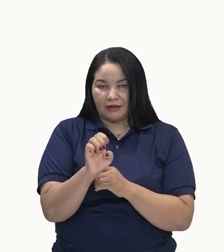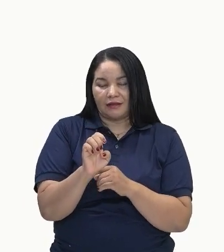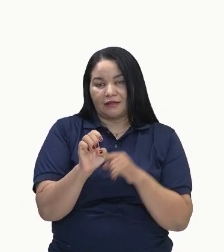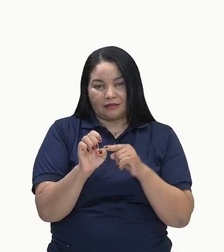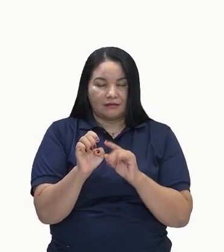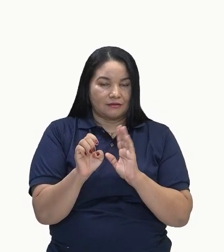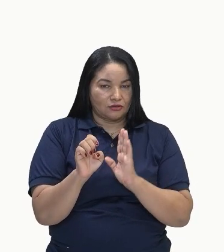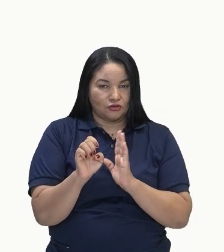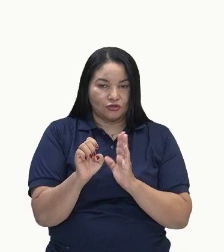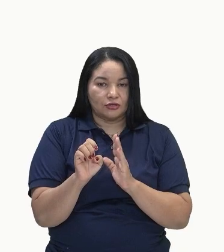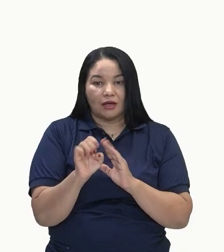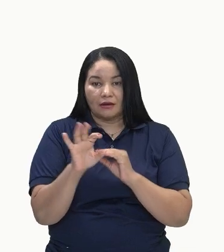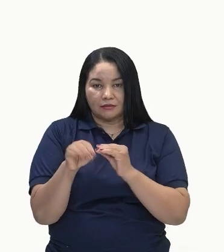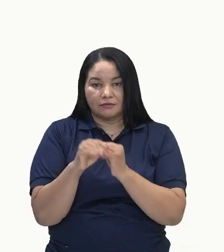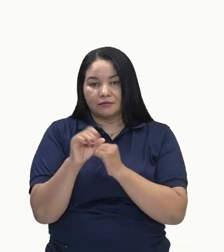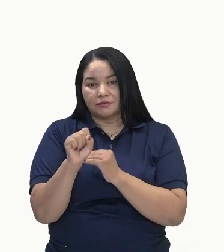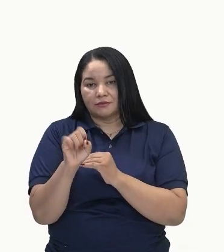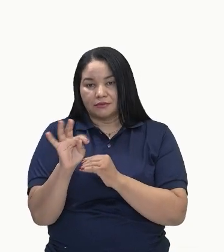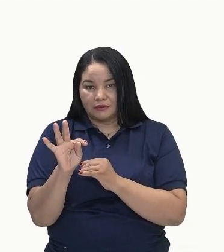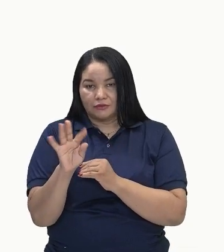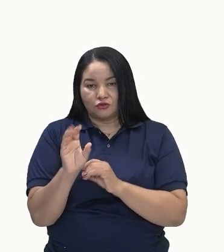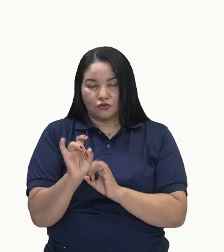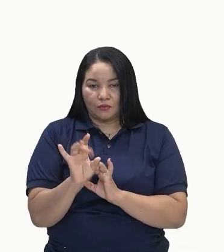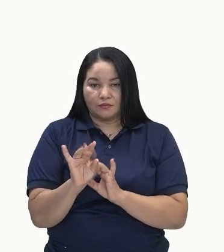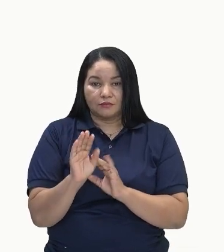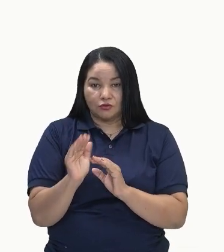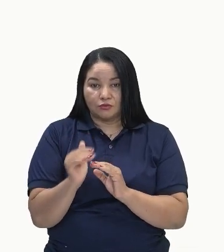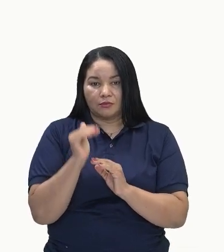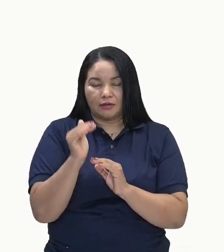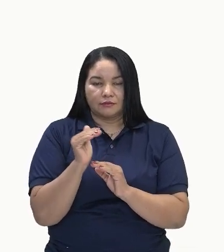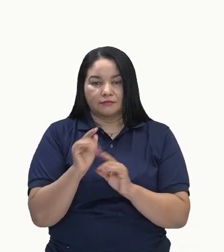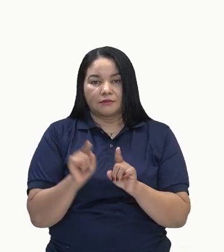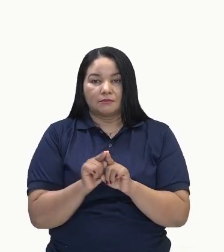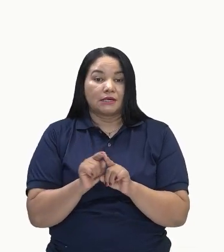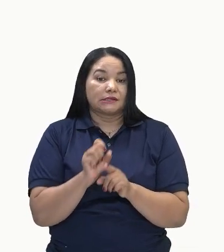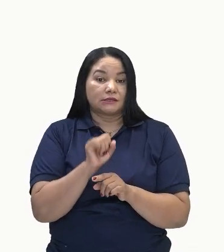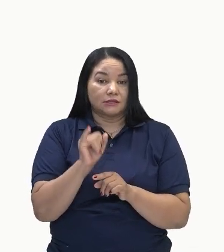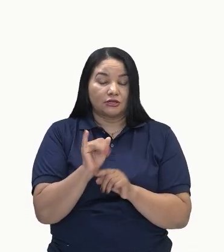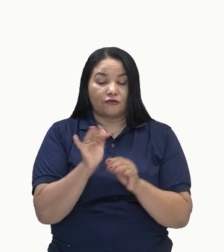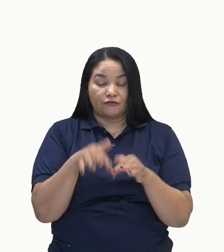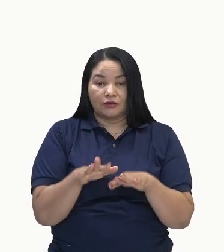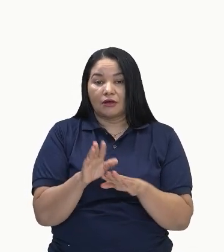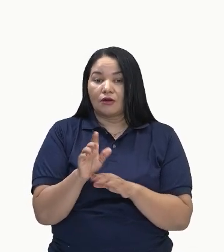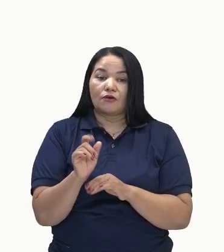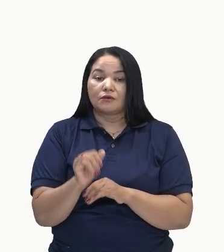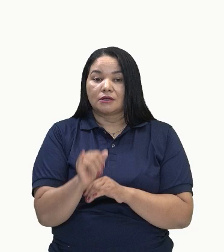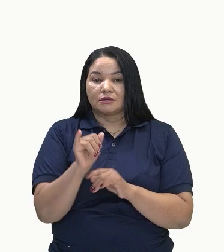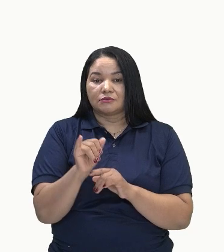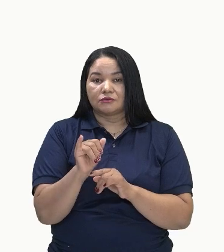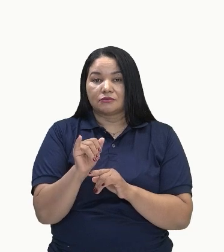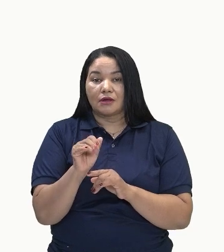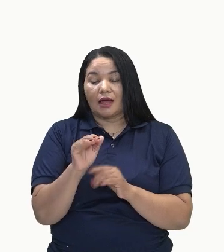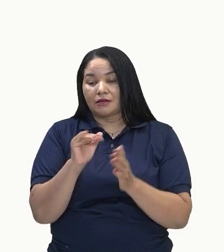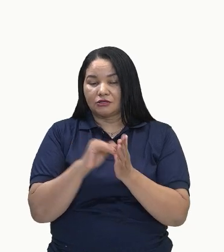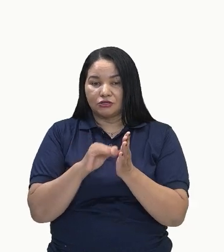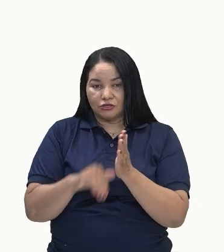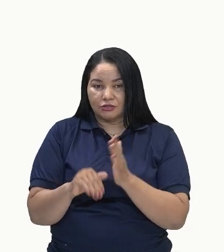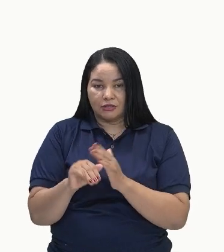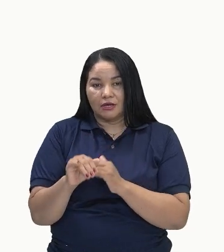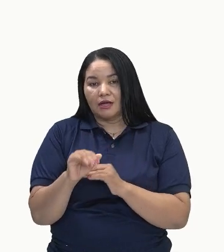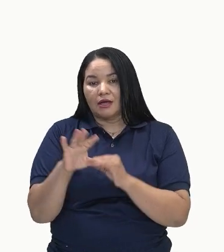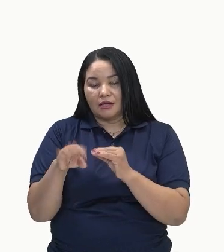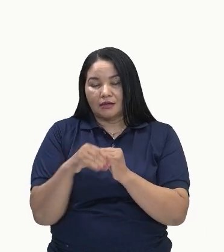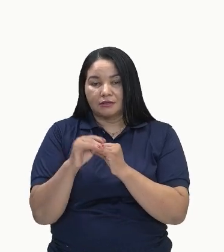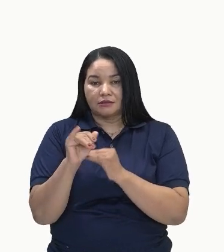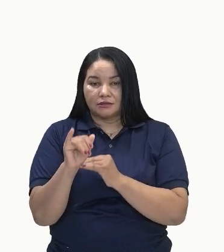para colocá-lo na sua forma de superlativo. Se ele tiver terminação em Y, eu vou substituir o Y por IST e